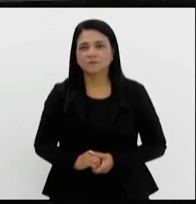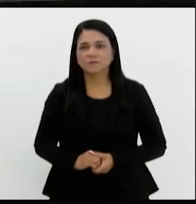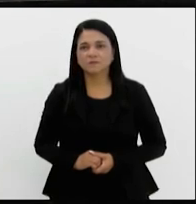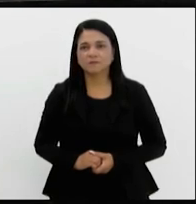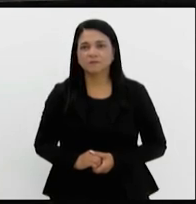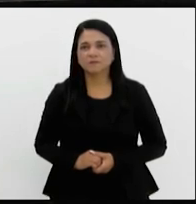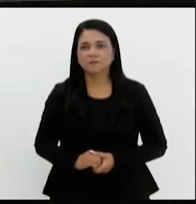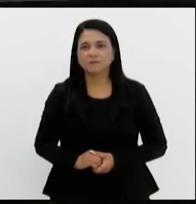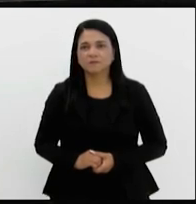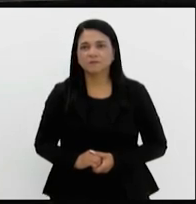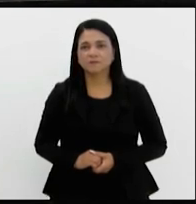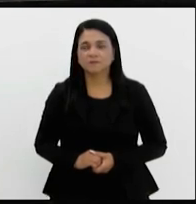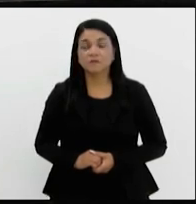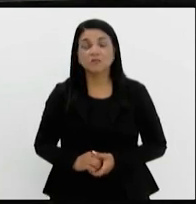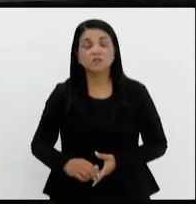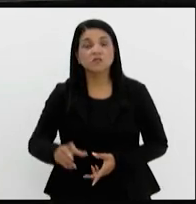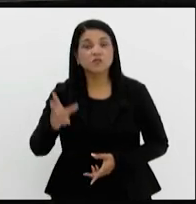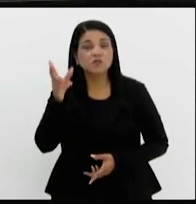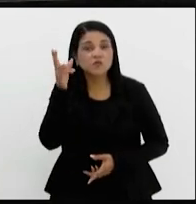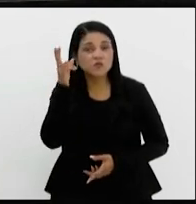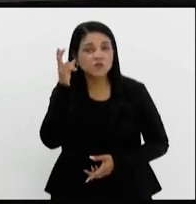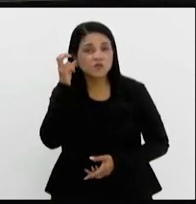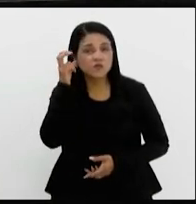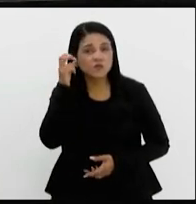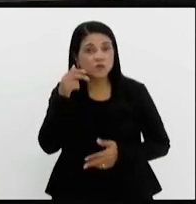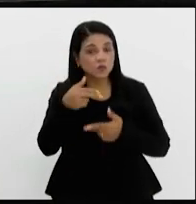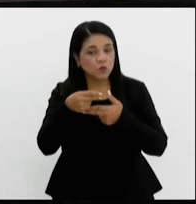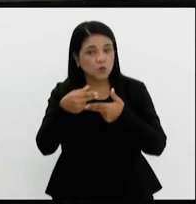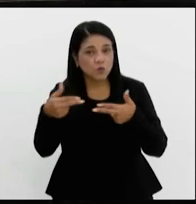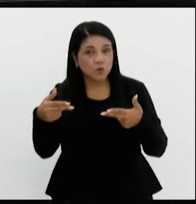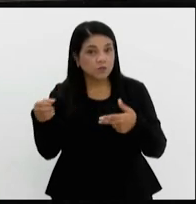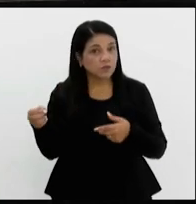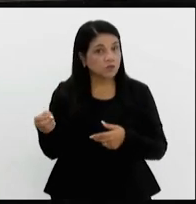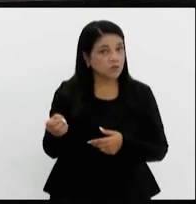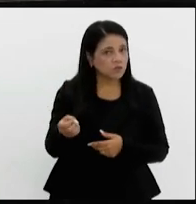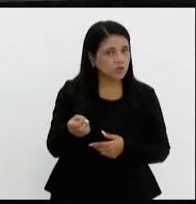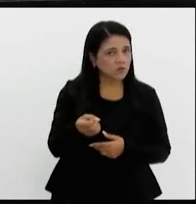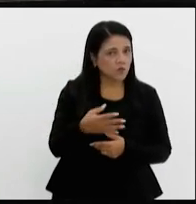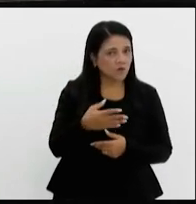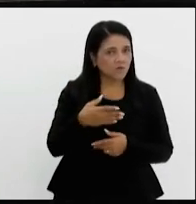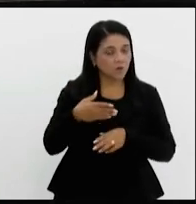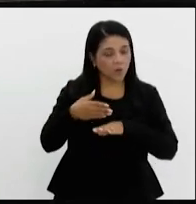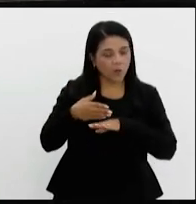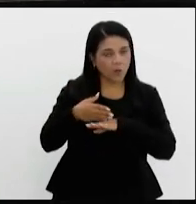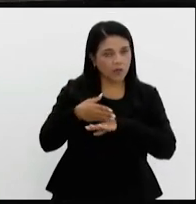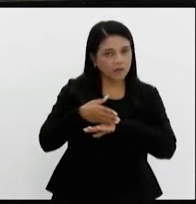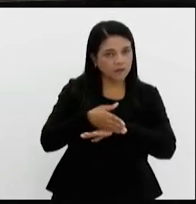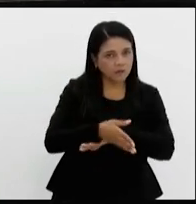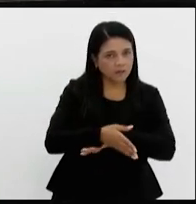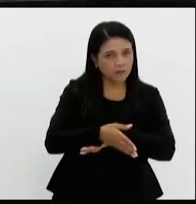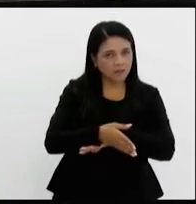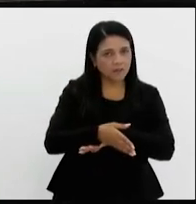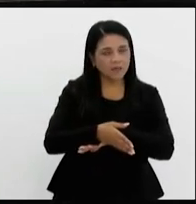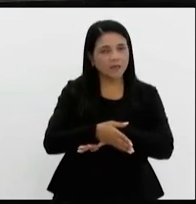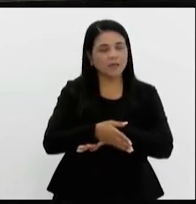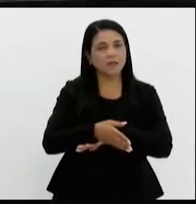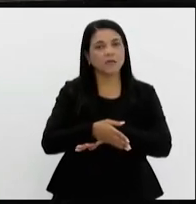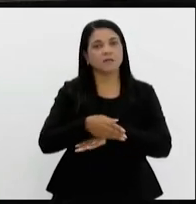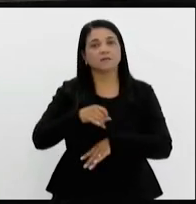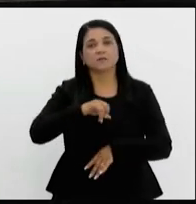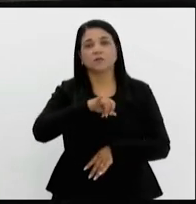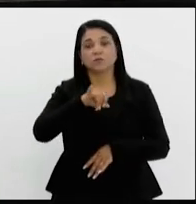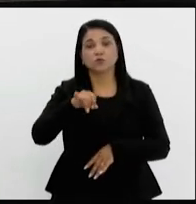E de fazer-vos ouvir coisas inéditas. Ao entrar na